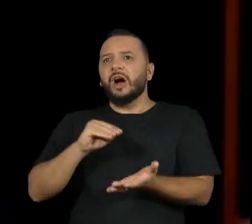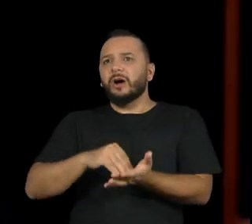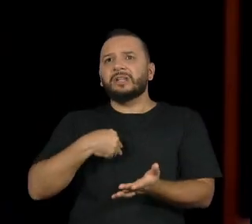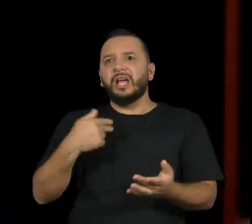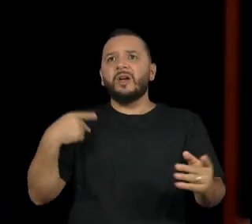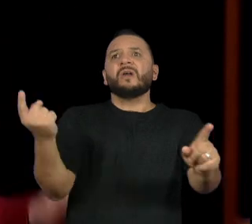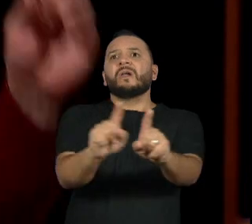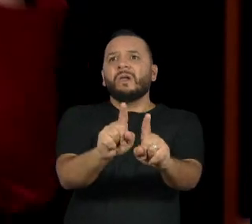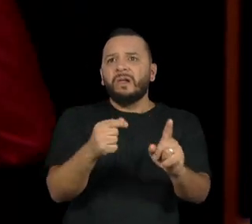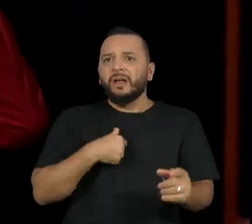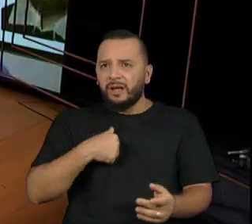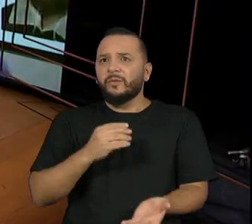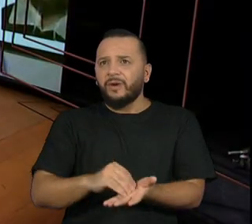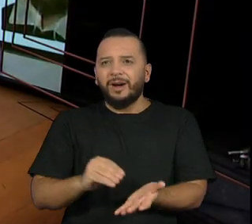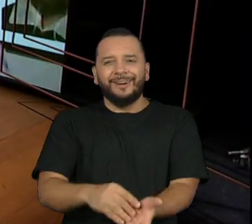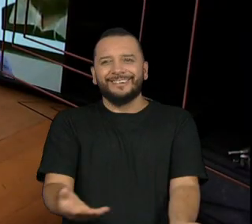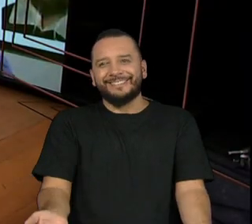eu não ia.